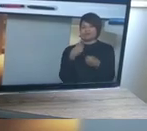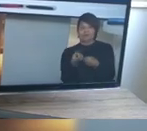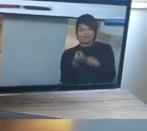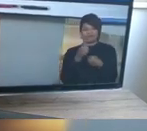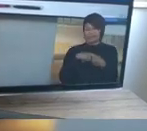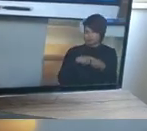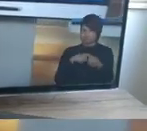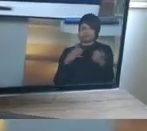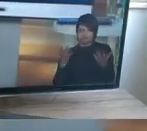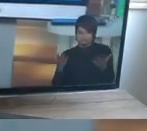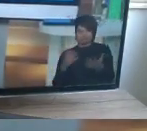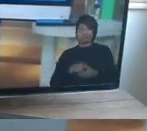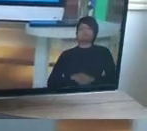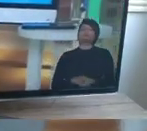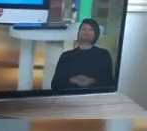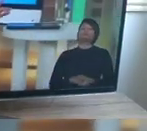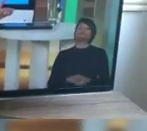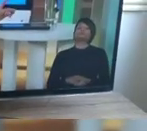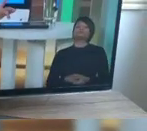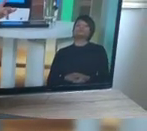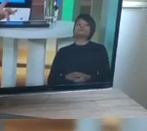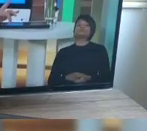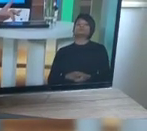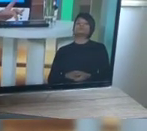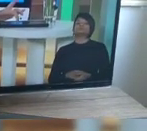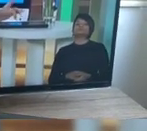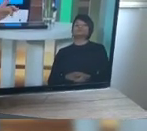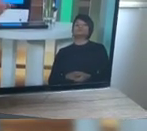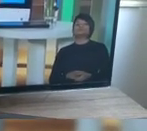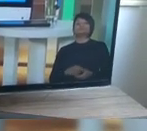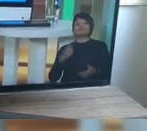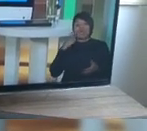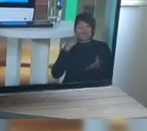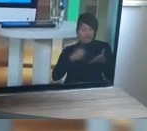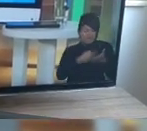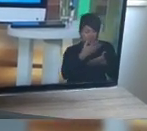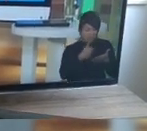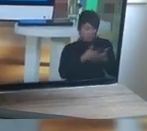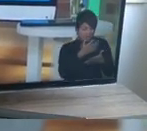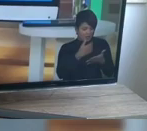todo, beleza? Bem, estão chegando aqui